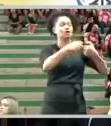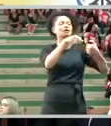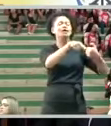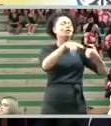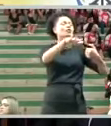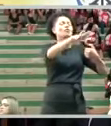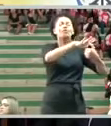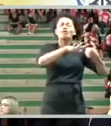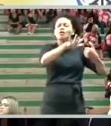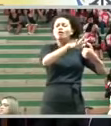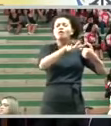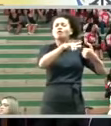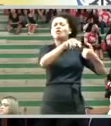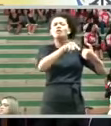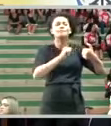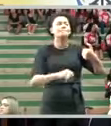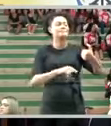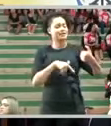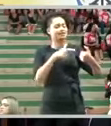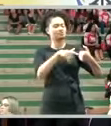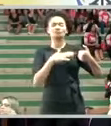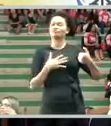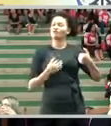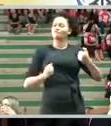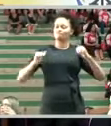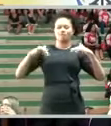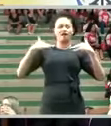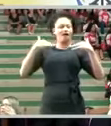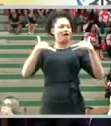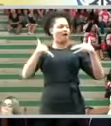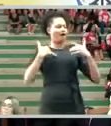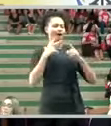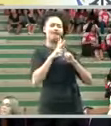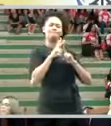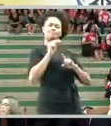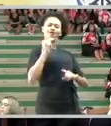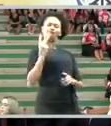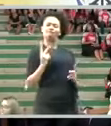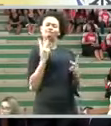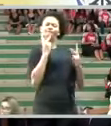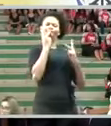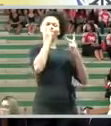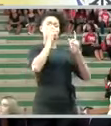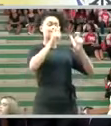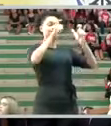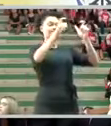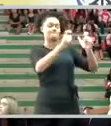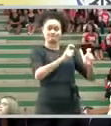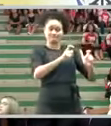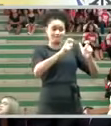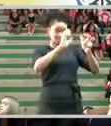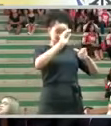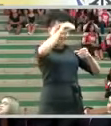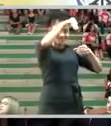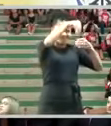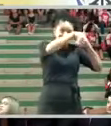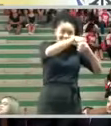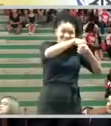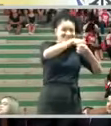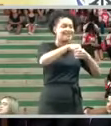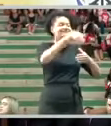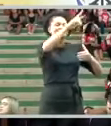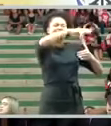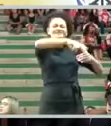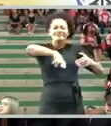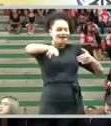como símbolo de honra, de glória e de vitória. E chega no centro religioso dos filisteus, deposita